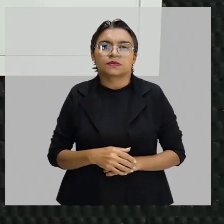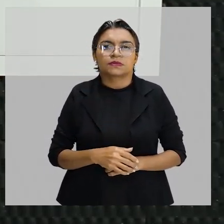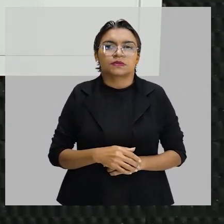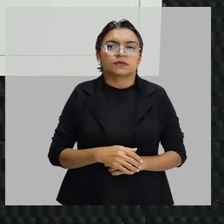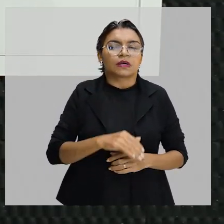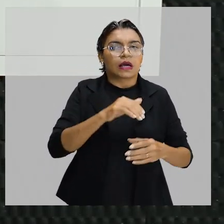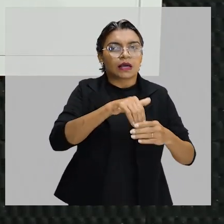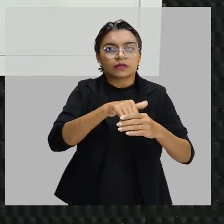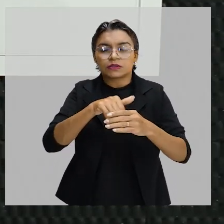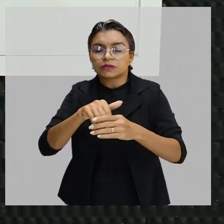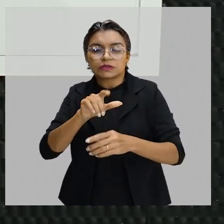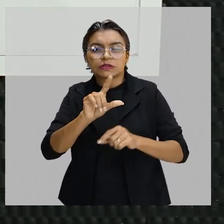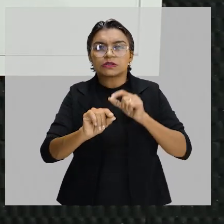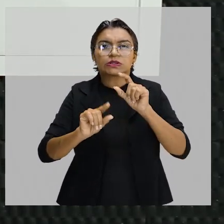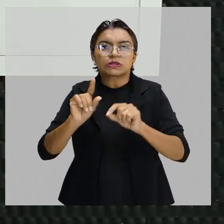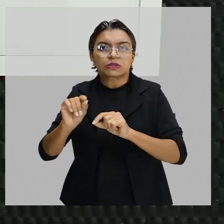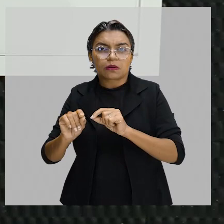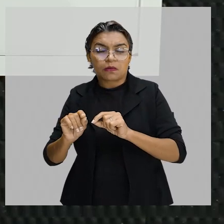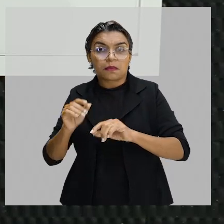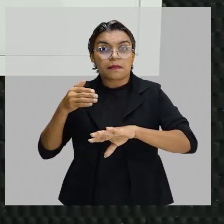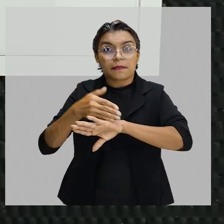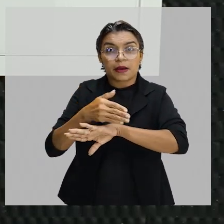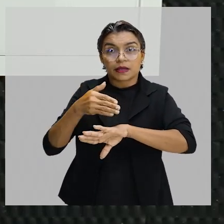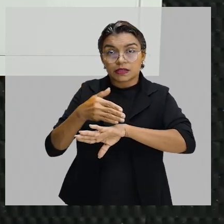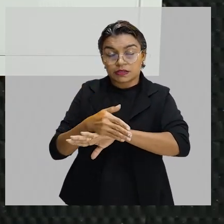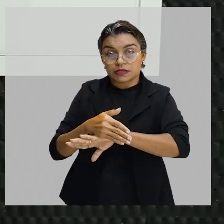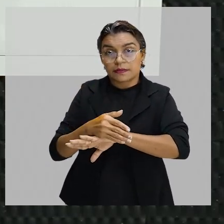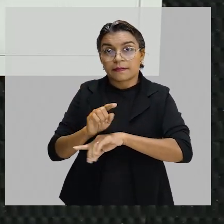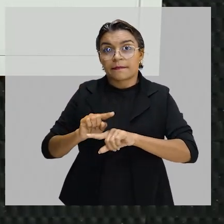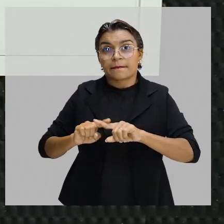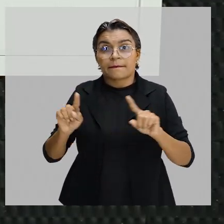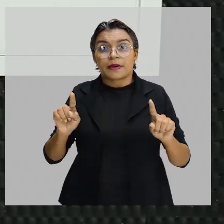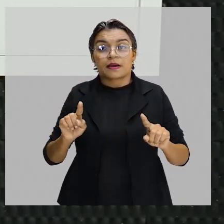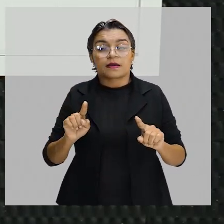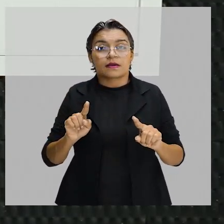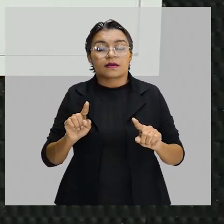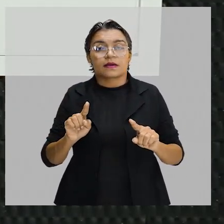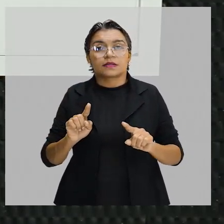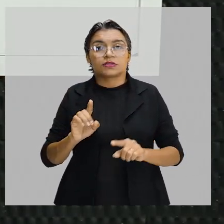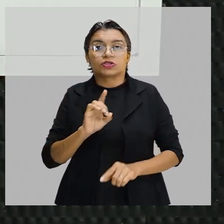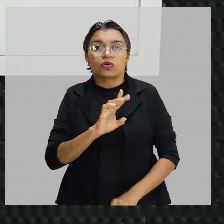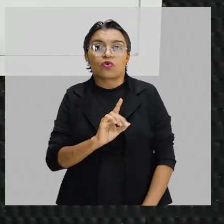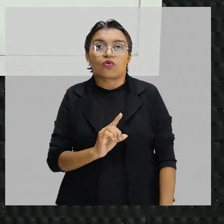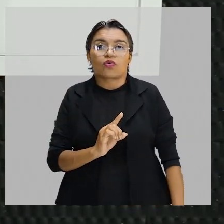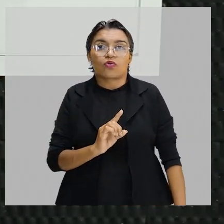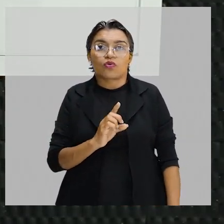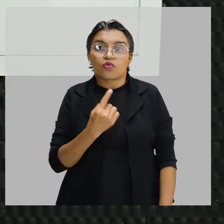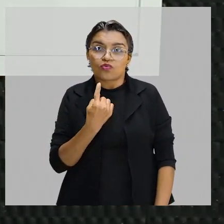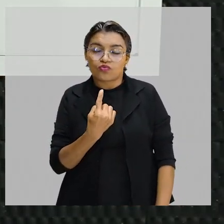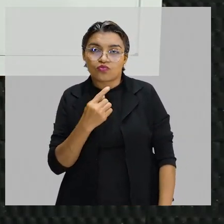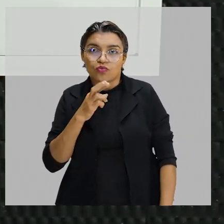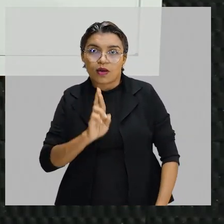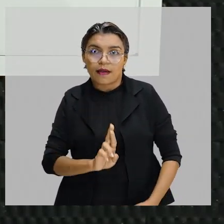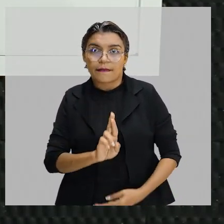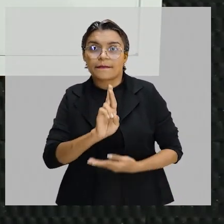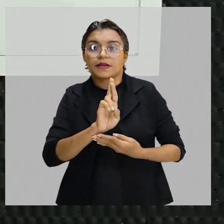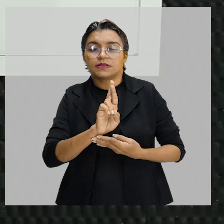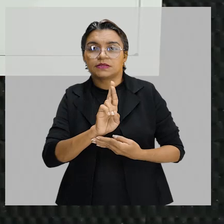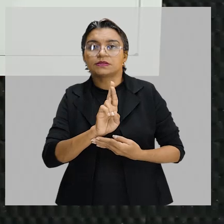ele participa, mas somente parcialmente. Ele deixa a cargo só daquele representante, ele não